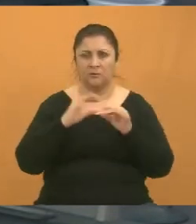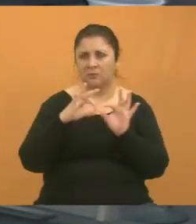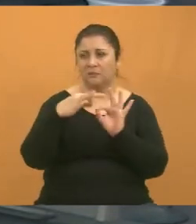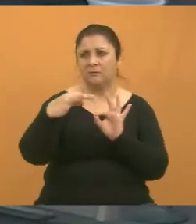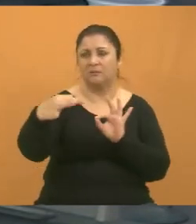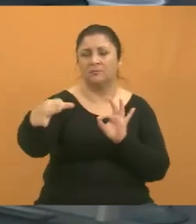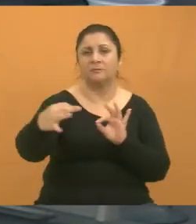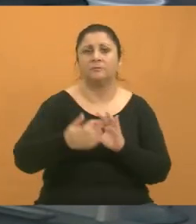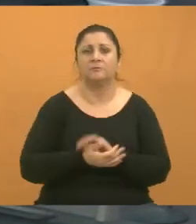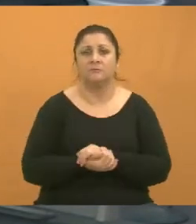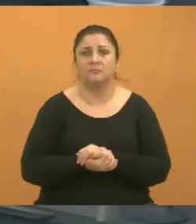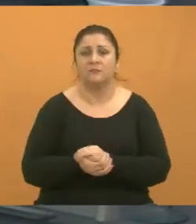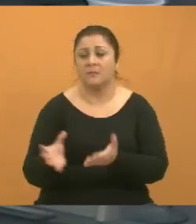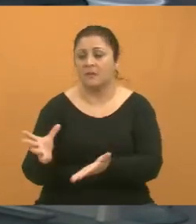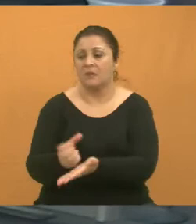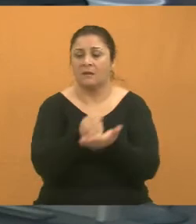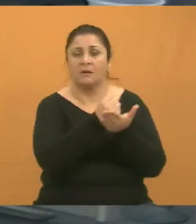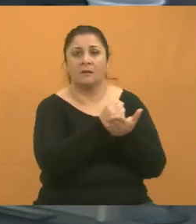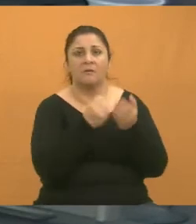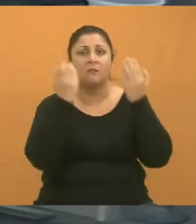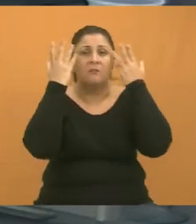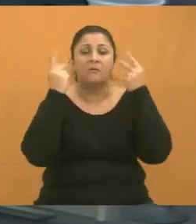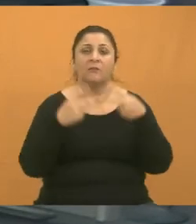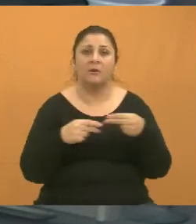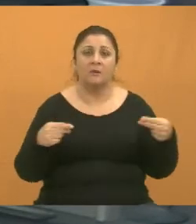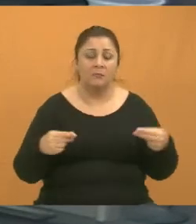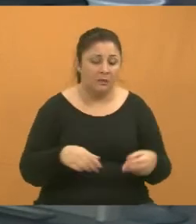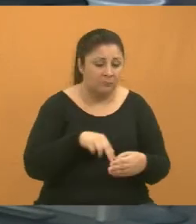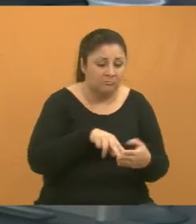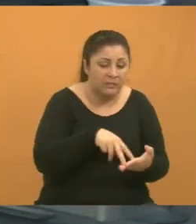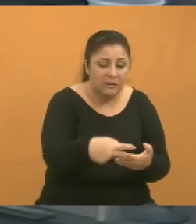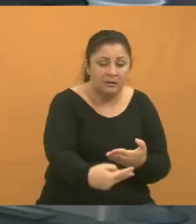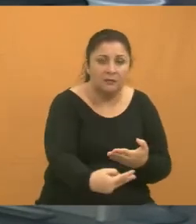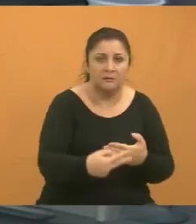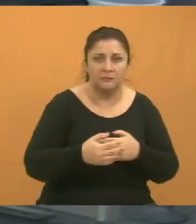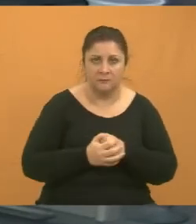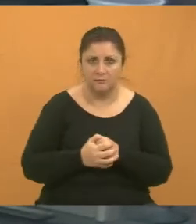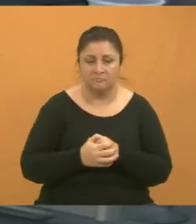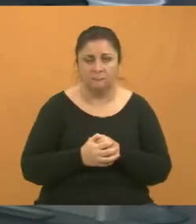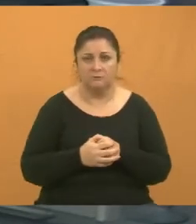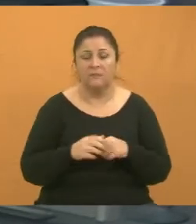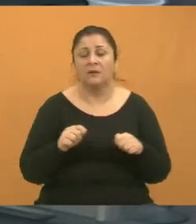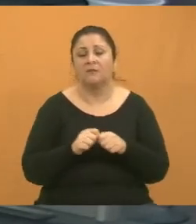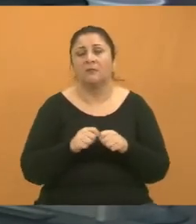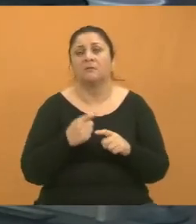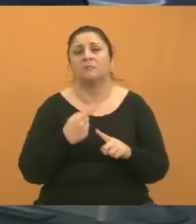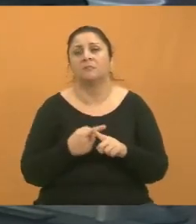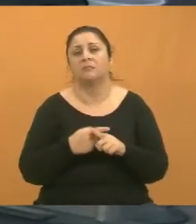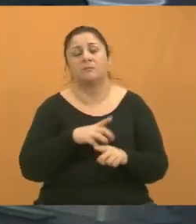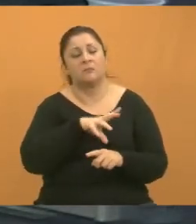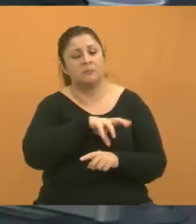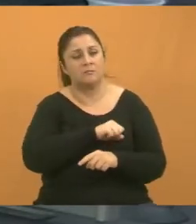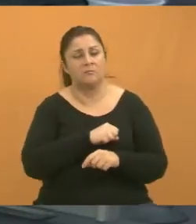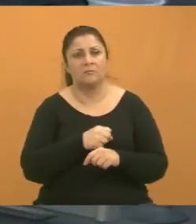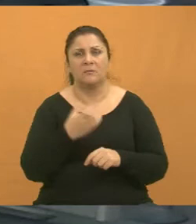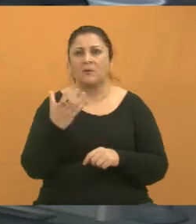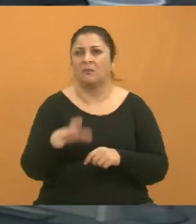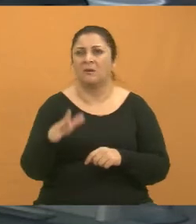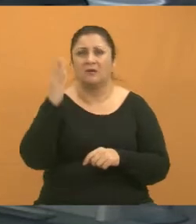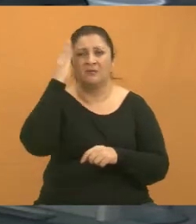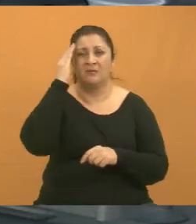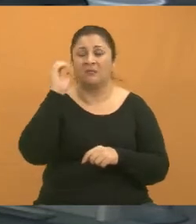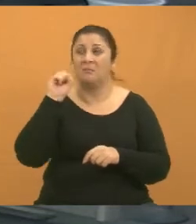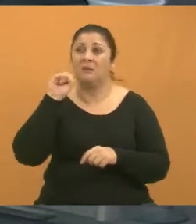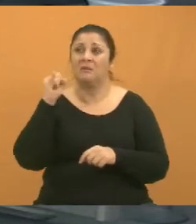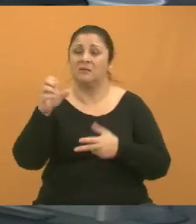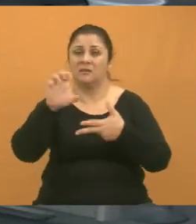distante, resgatando um animal que estava no meio do mato, caído. Então, quer dizer, a gente faz por amor. Eu não quero saber se o executivo tem essa responsabilidade